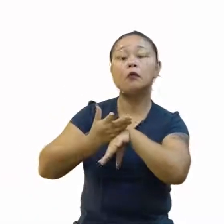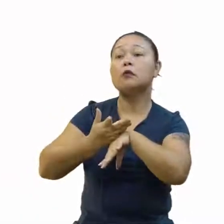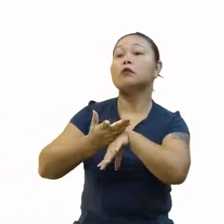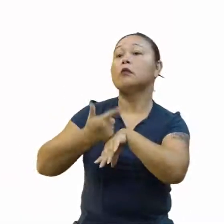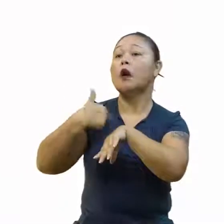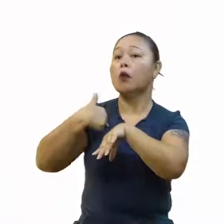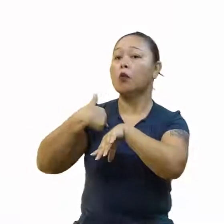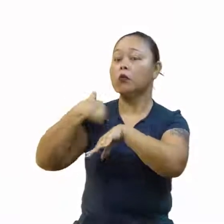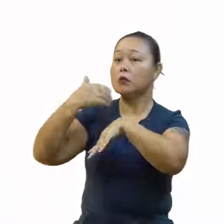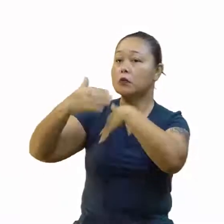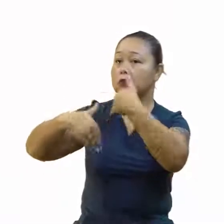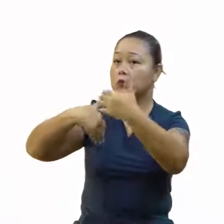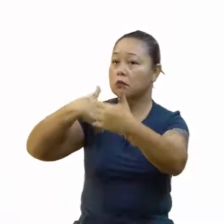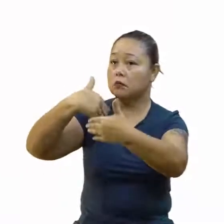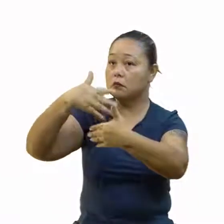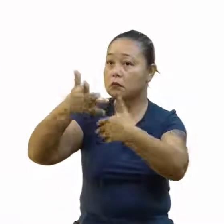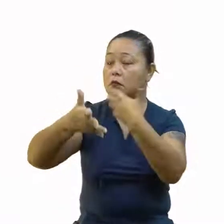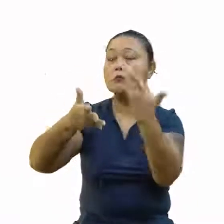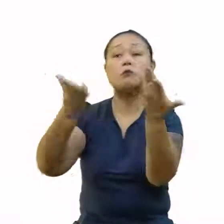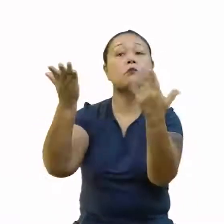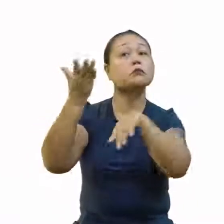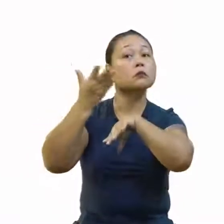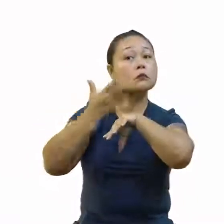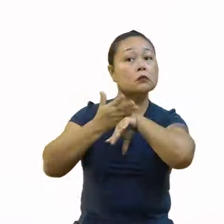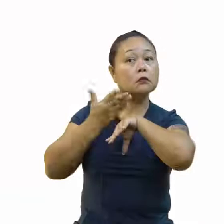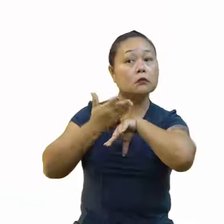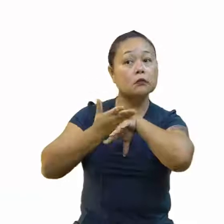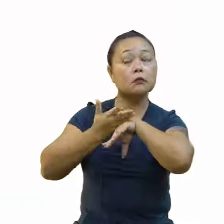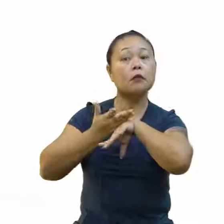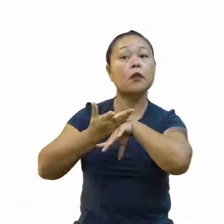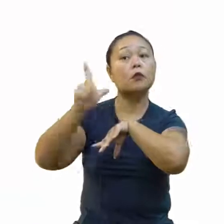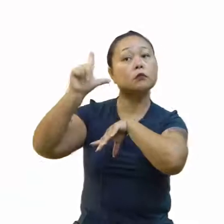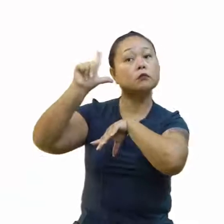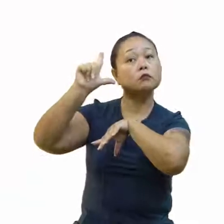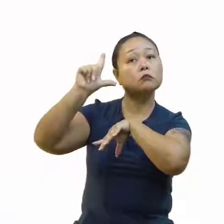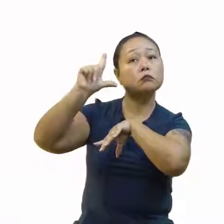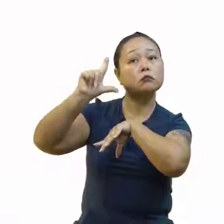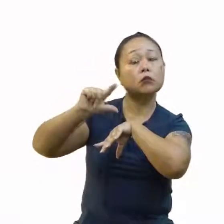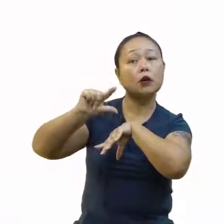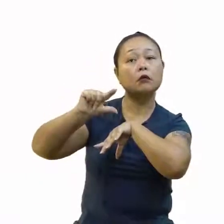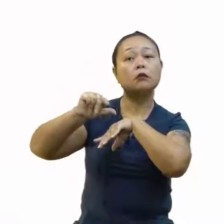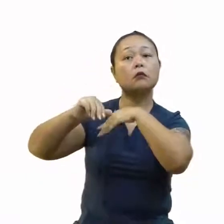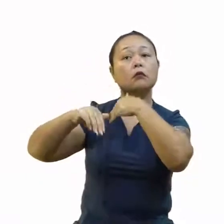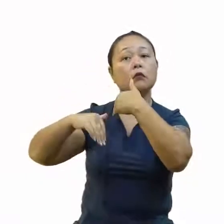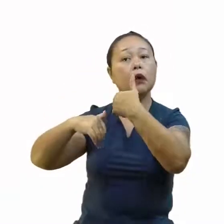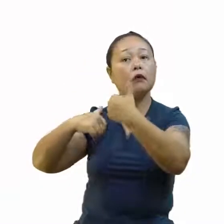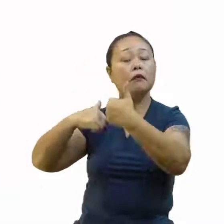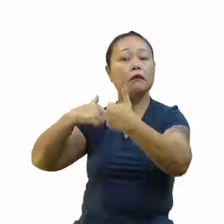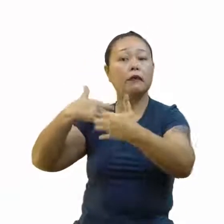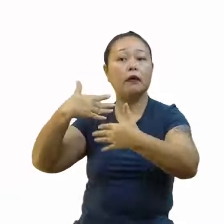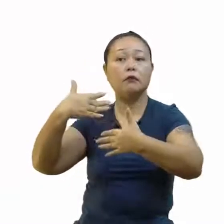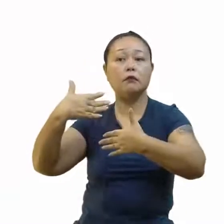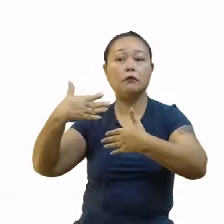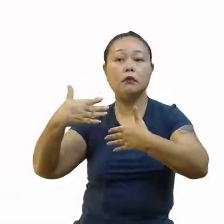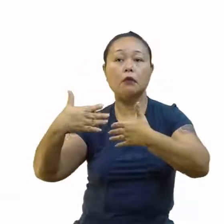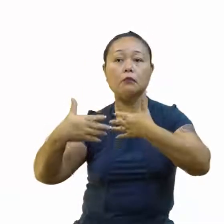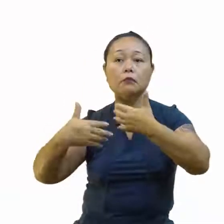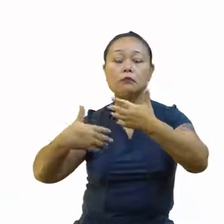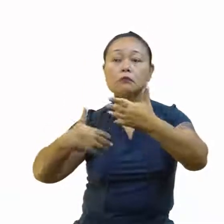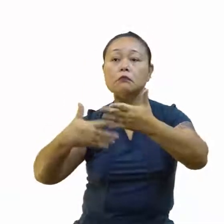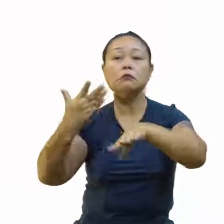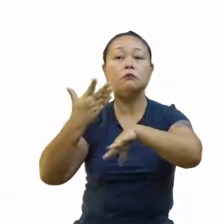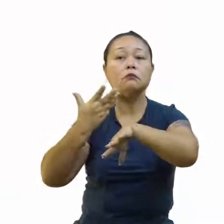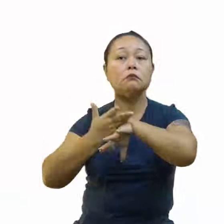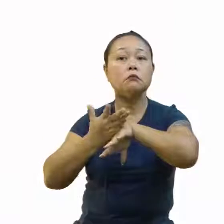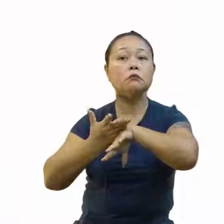for fazer o seu exercício, é importante você diminuir a intensidade da atividade. E você também não fazer